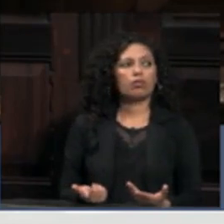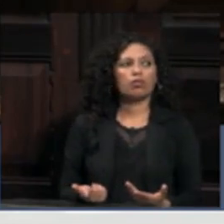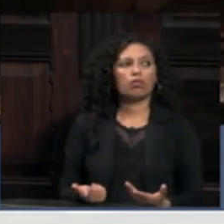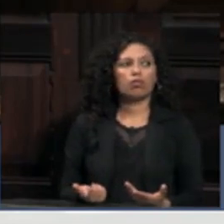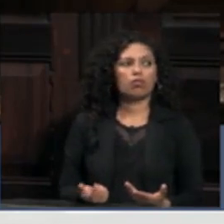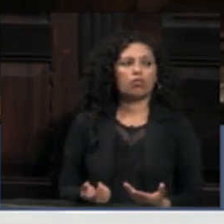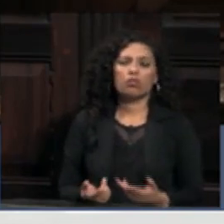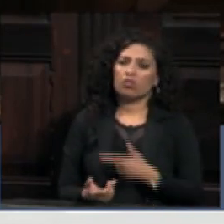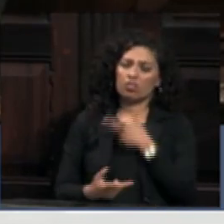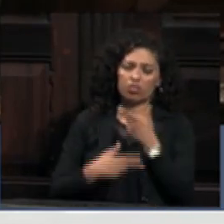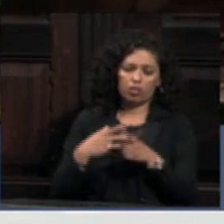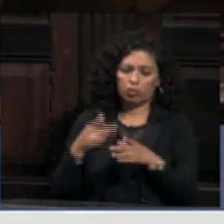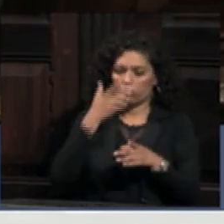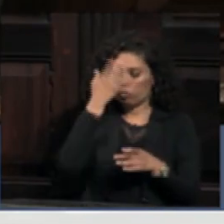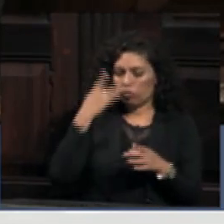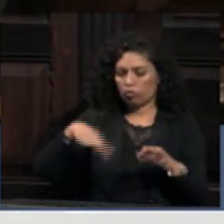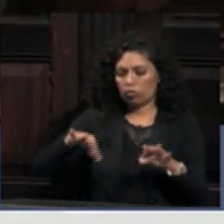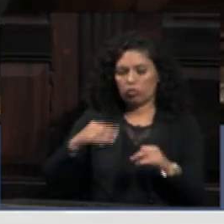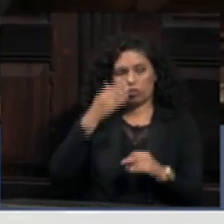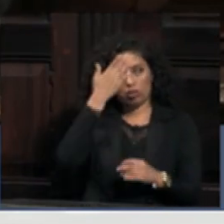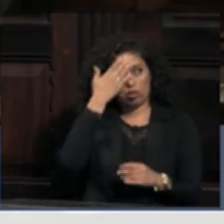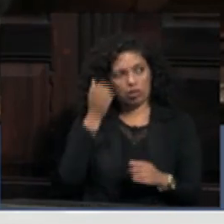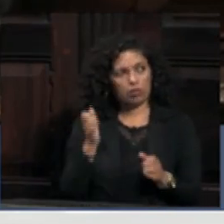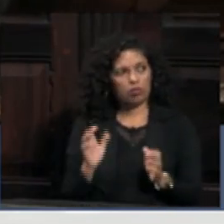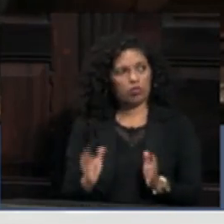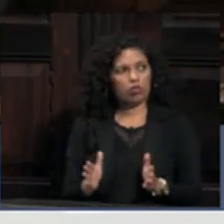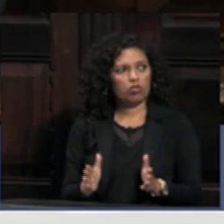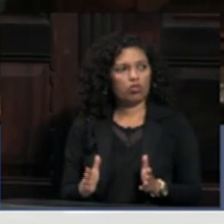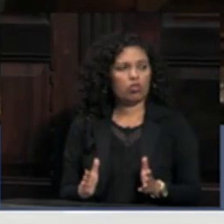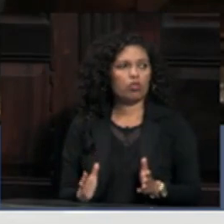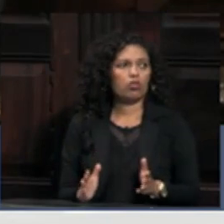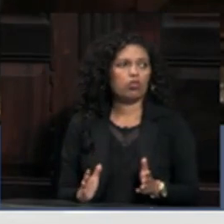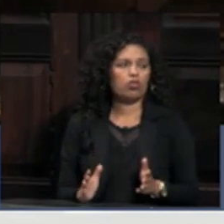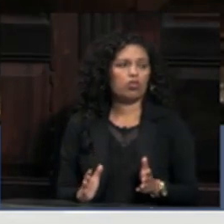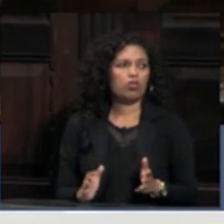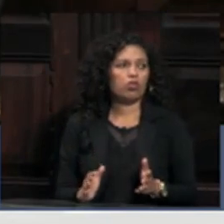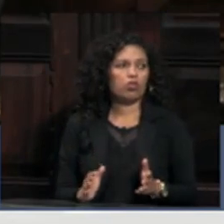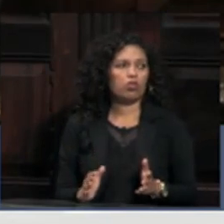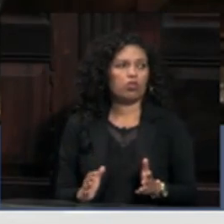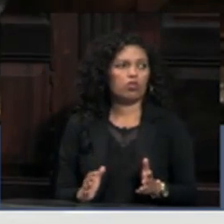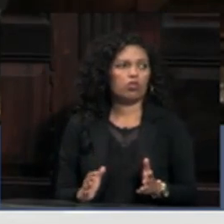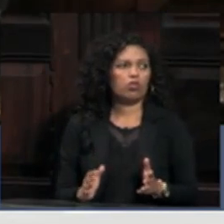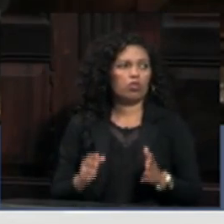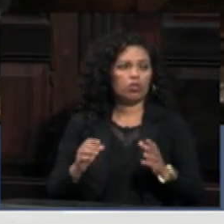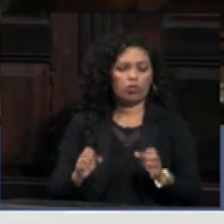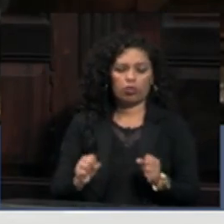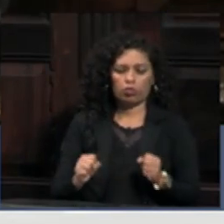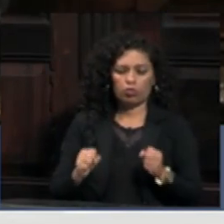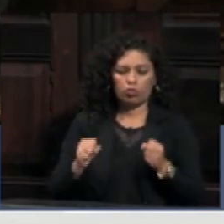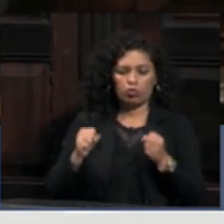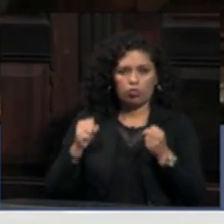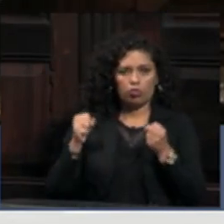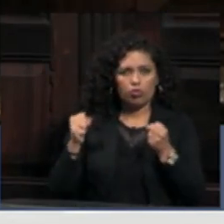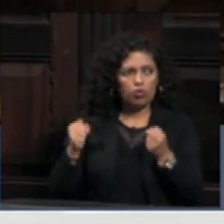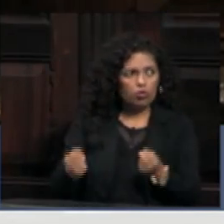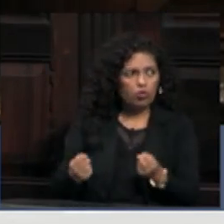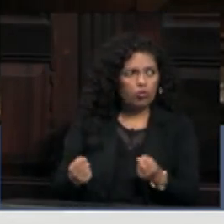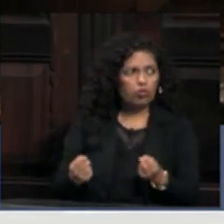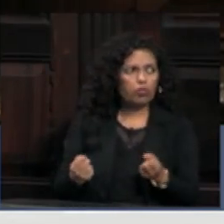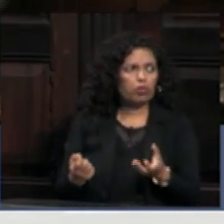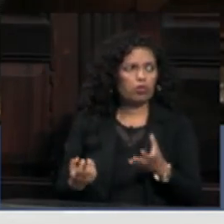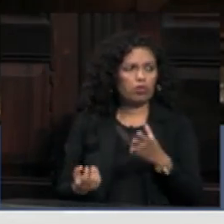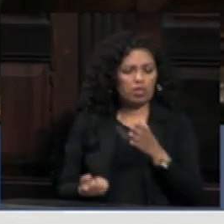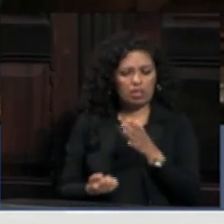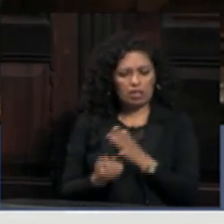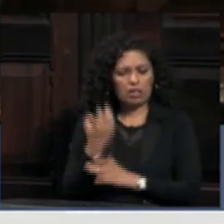digo, e todos sabem, não é, do papel dos militares, por exemplo, na luta pelo monopólio estatal do petróleo, pela criação